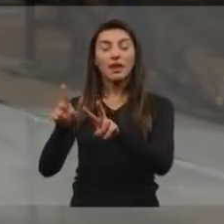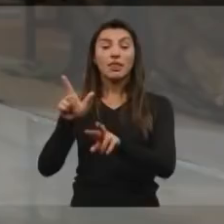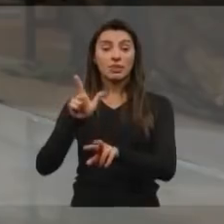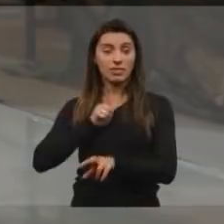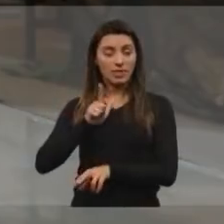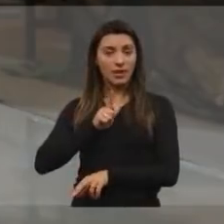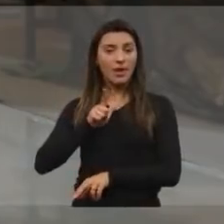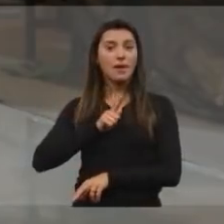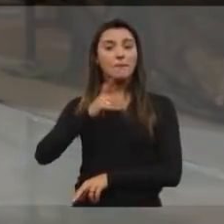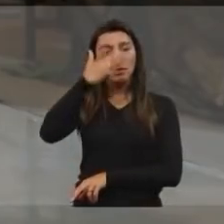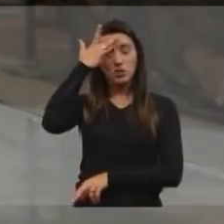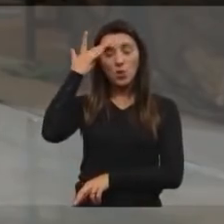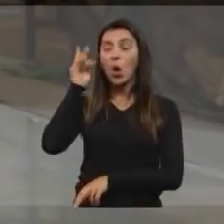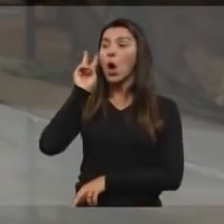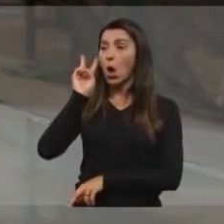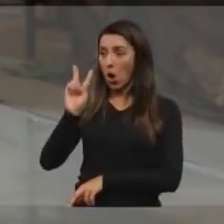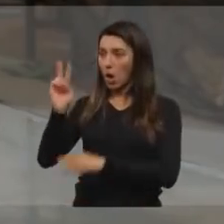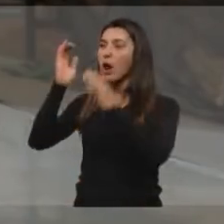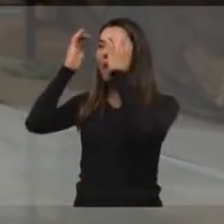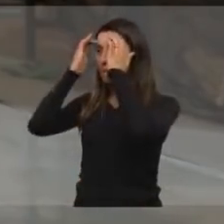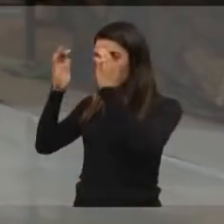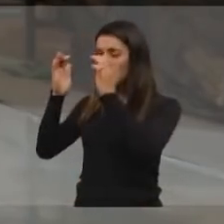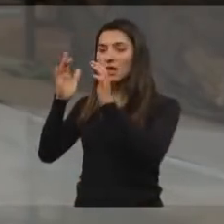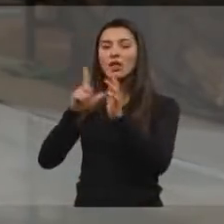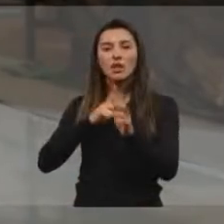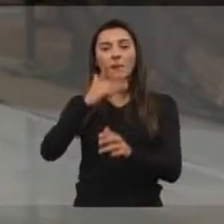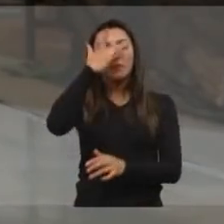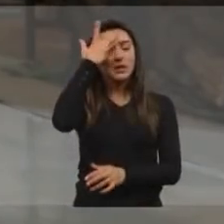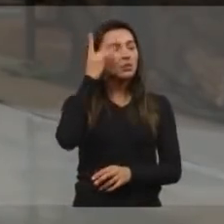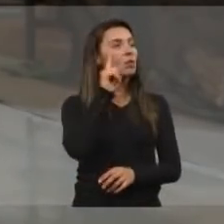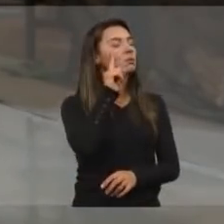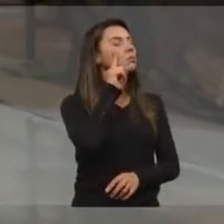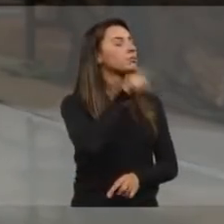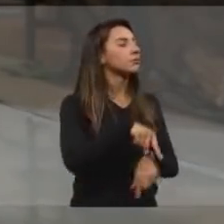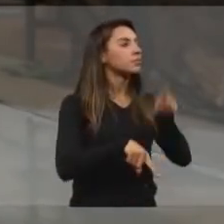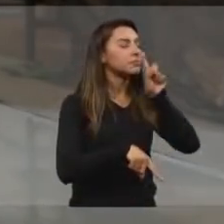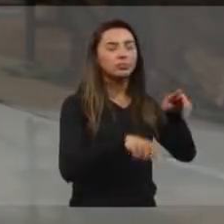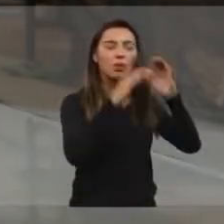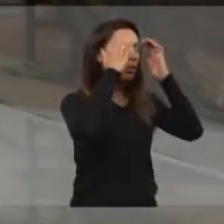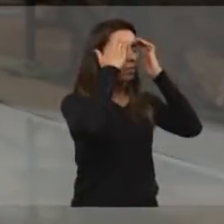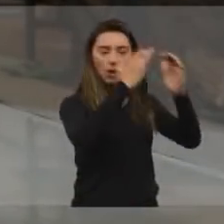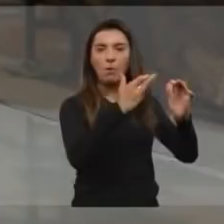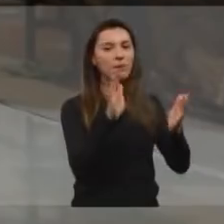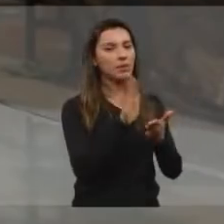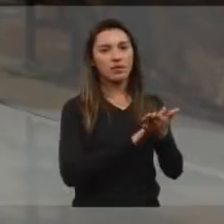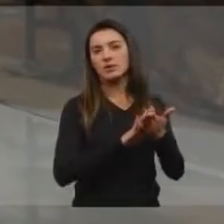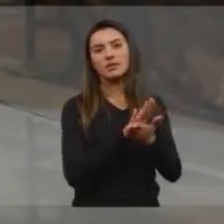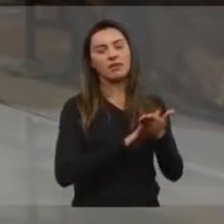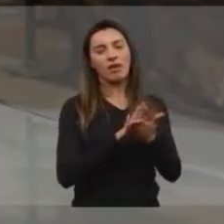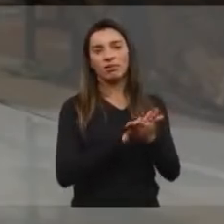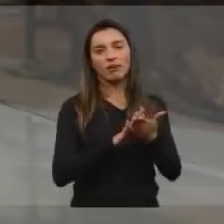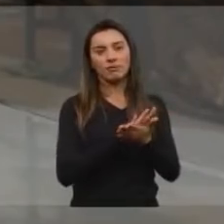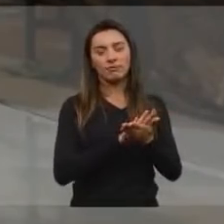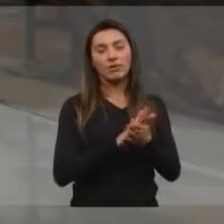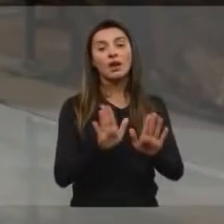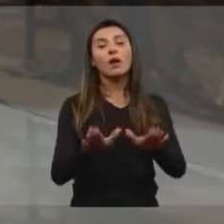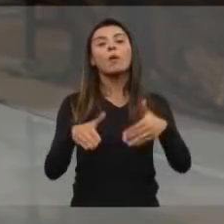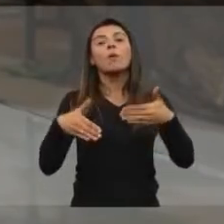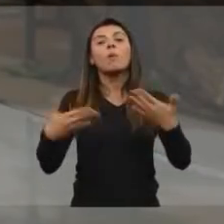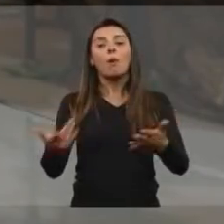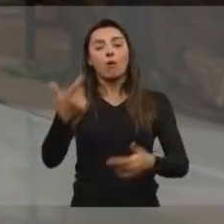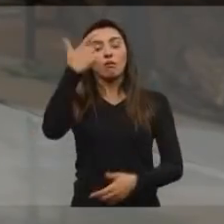escuta e obedece a quem escuta entra por um ouvido sai pelo outro então que